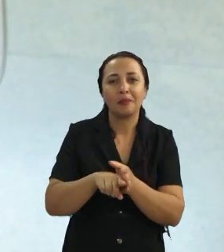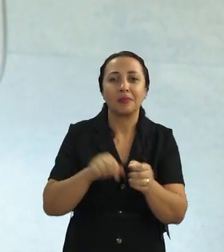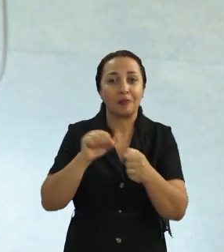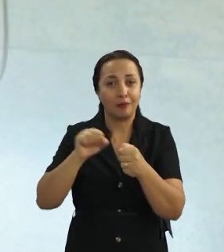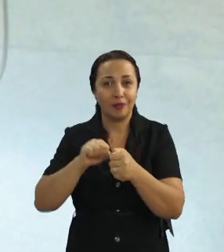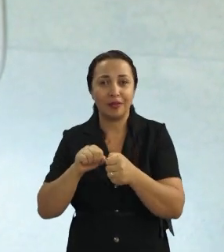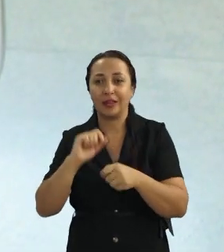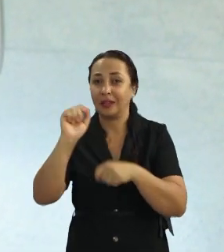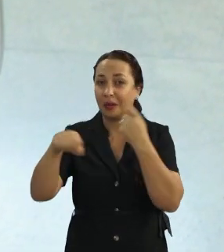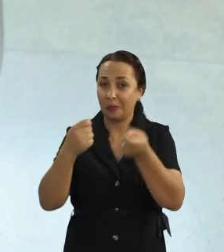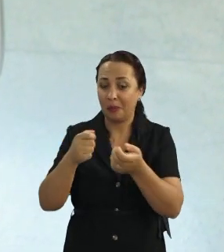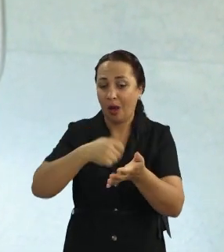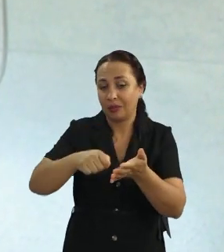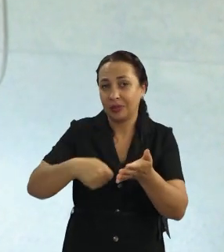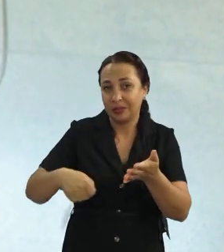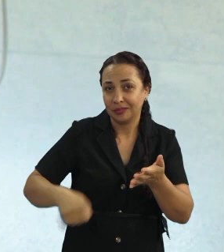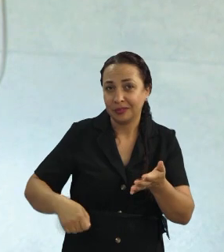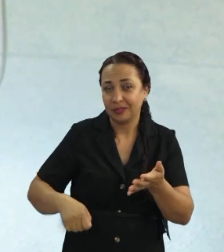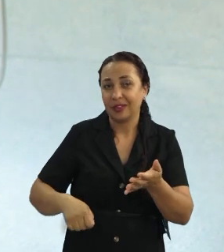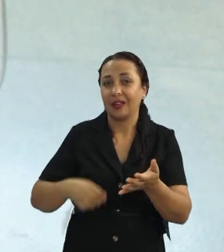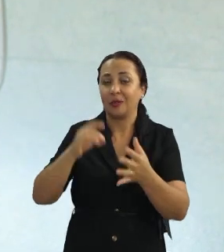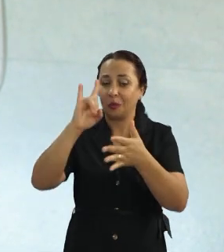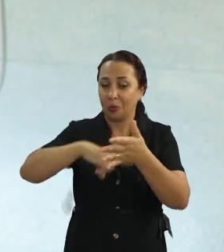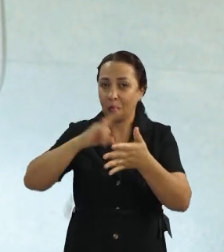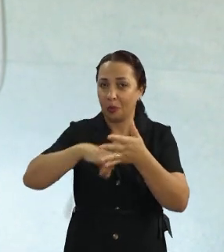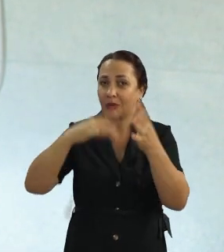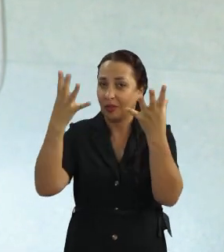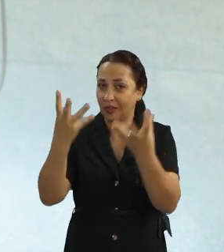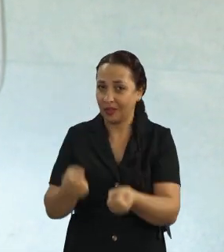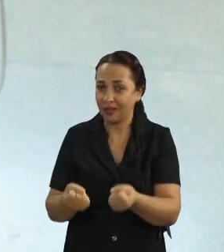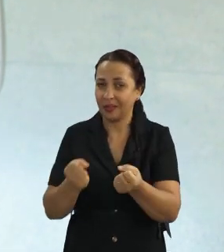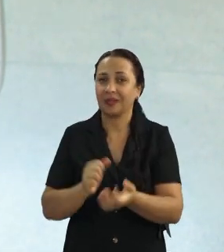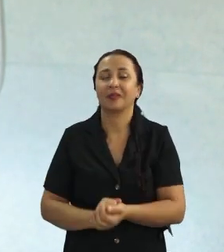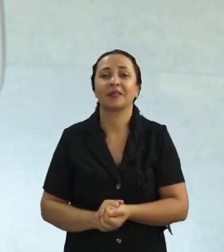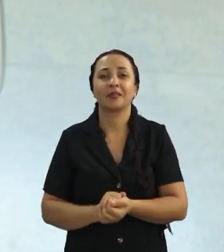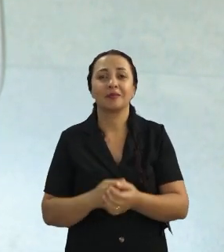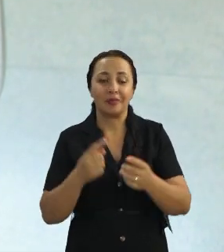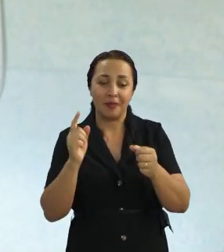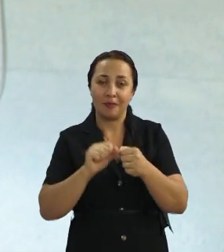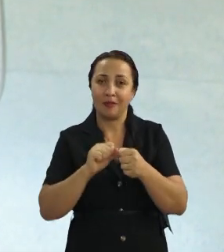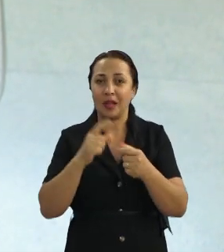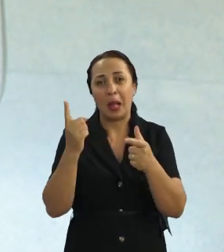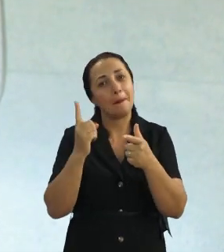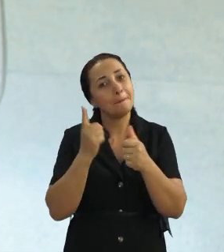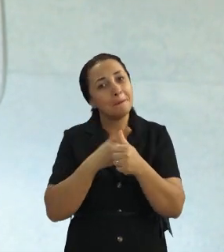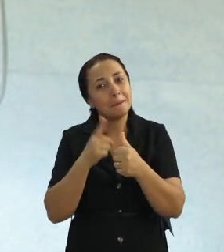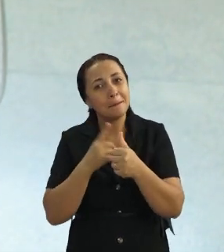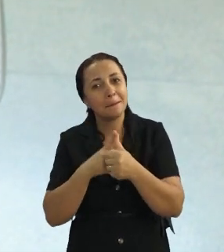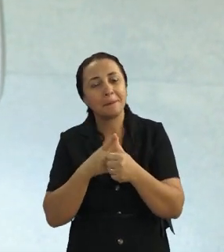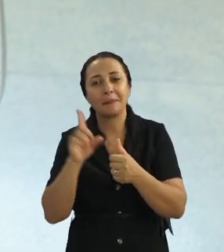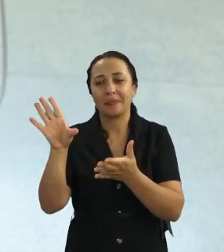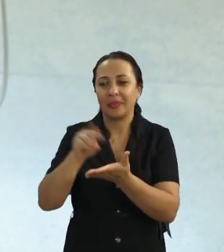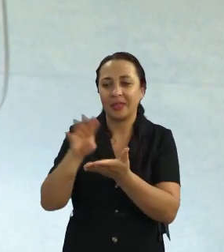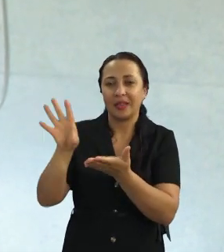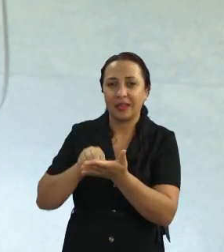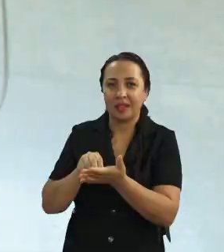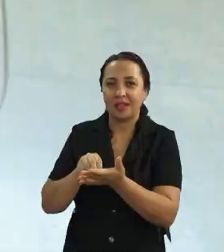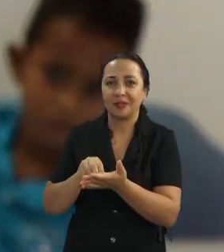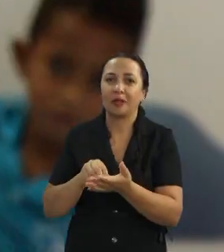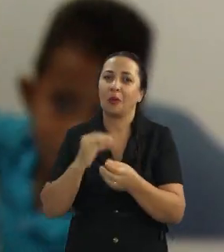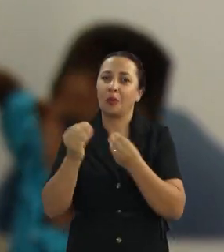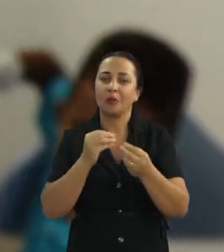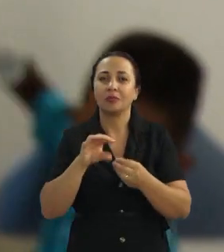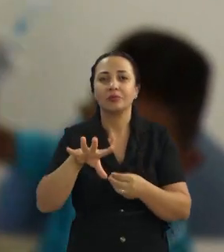si e depois de assinado o termo de consentimento e assentimento, a gente faz a primeira tomada dos primeiros dados que a gente